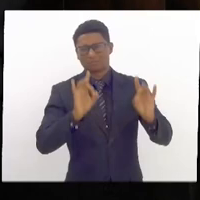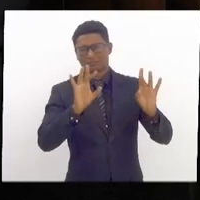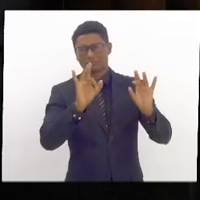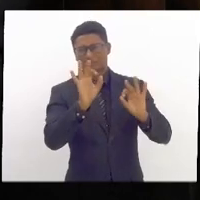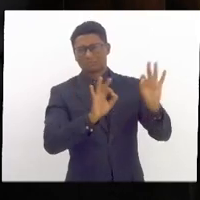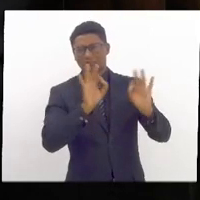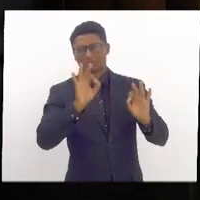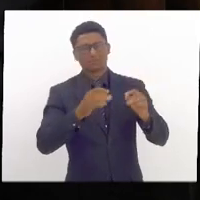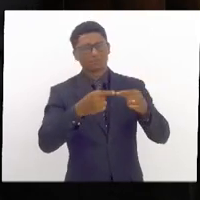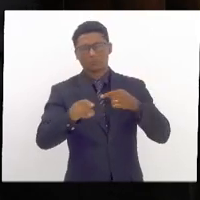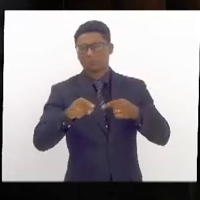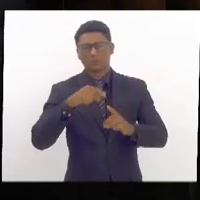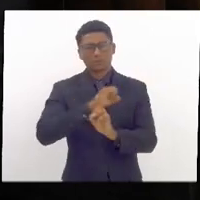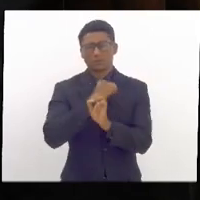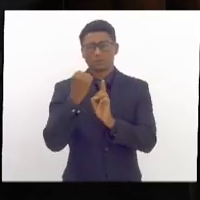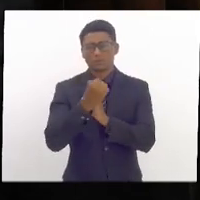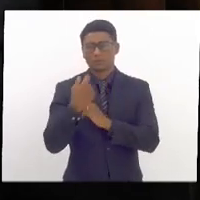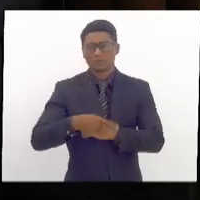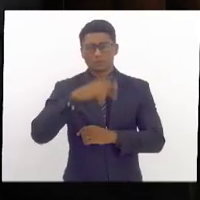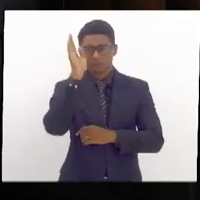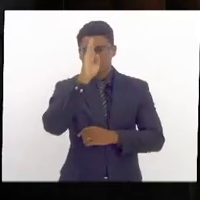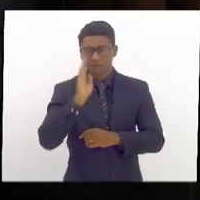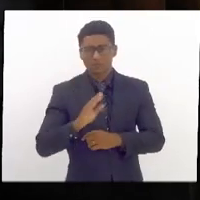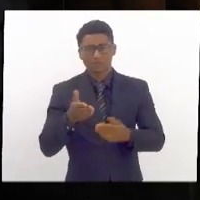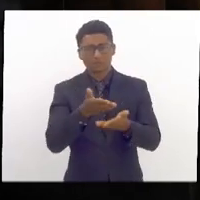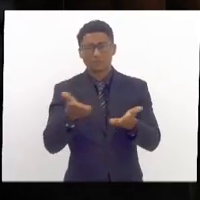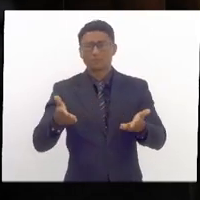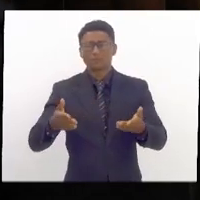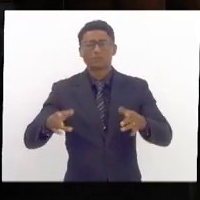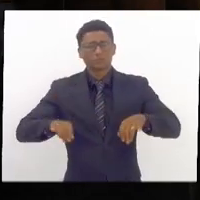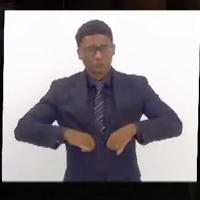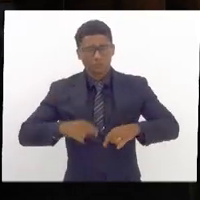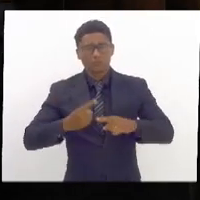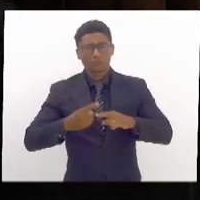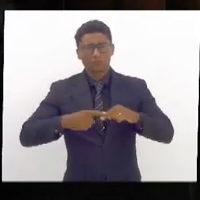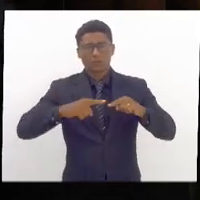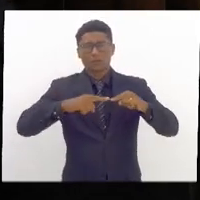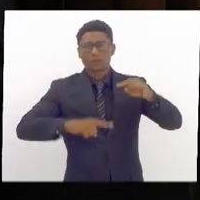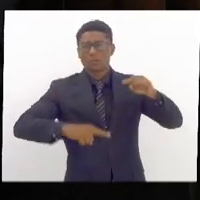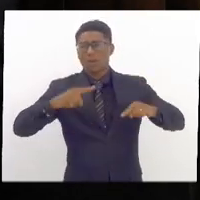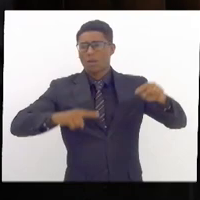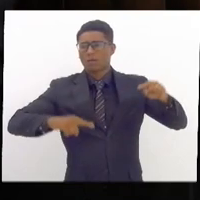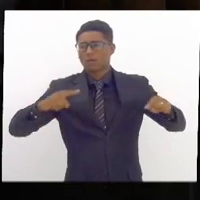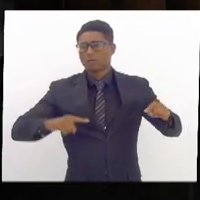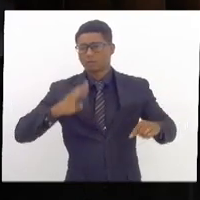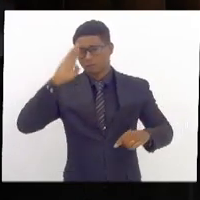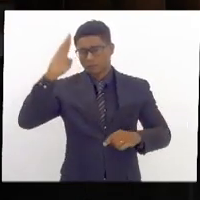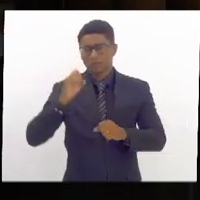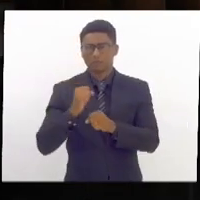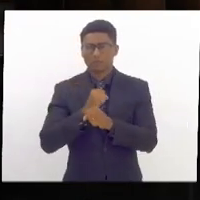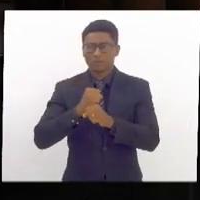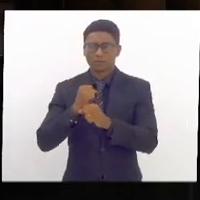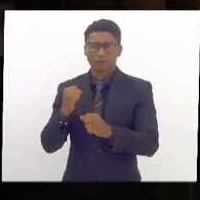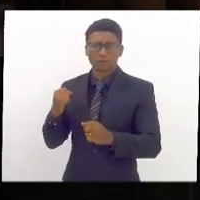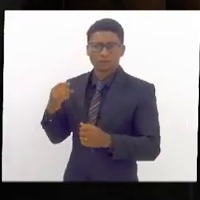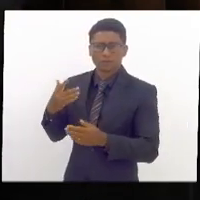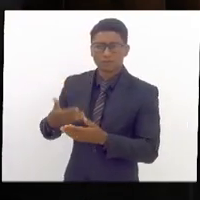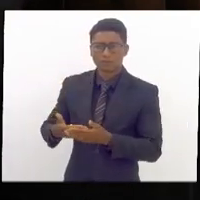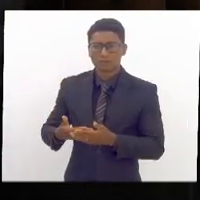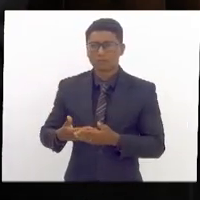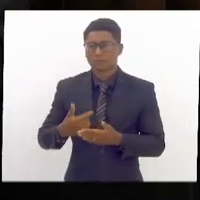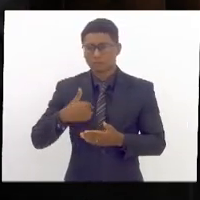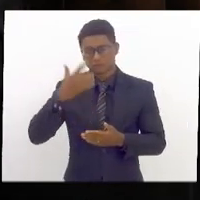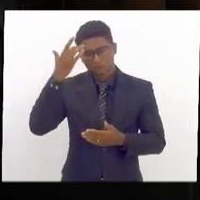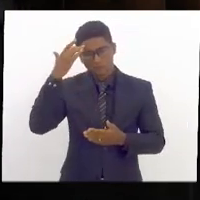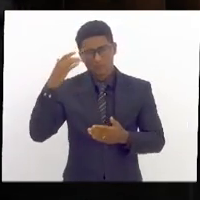em sociedades como a brasileira, devastadas pela desigualdade, sobretudo, que se aprofundou nos últimos anos. Então, não vejo cabimento